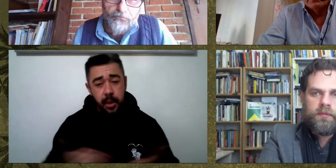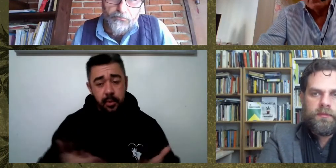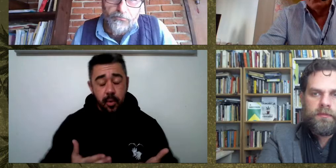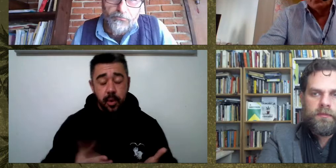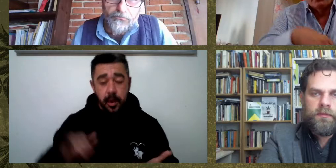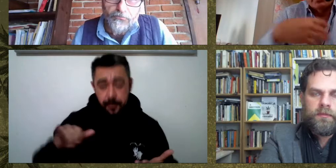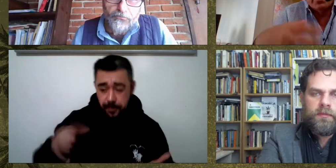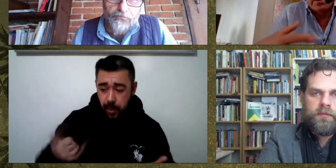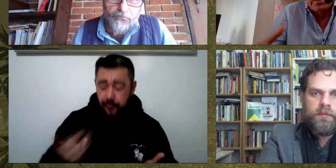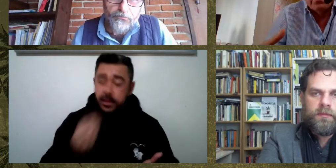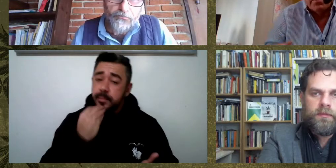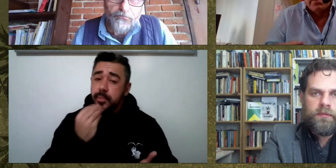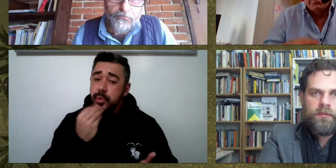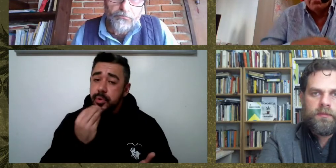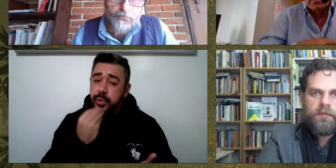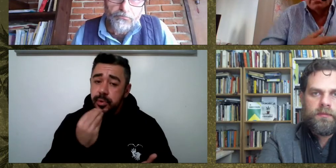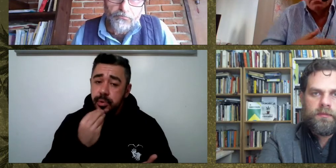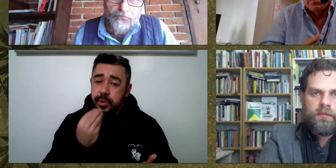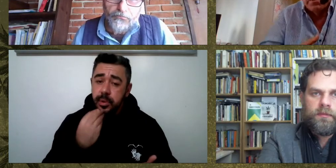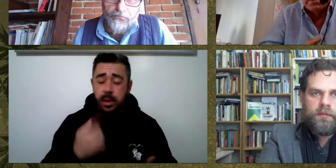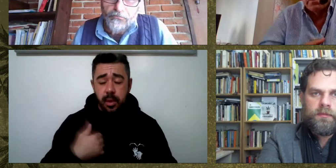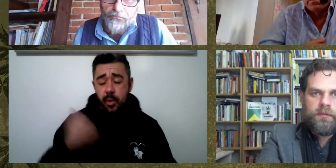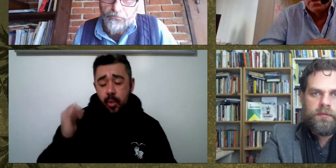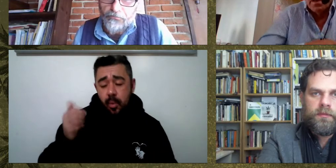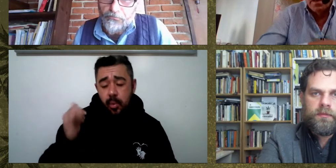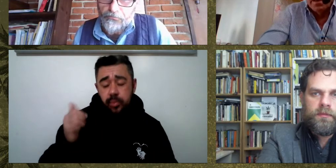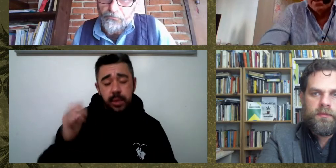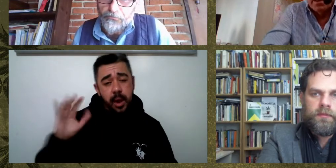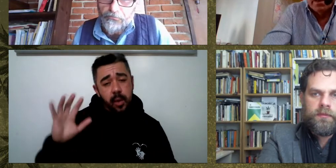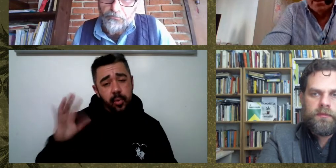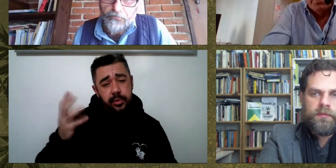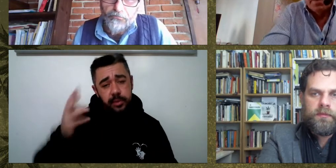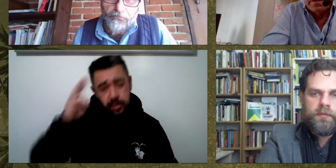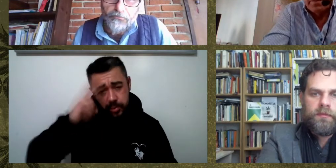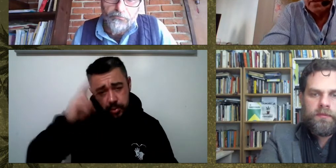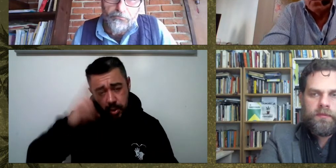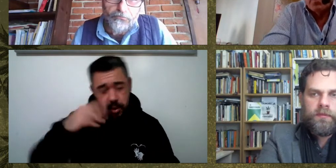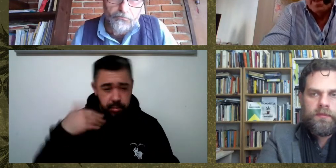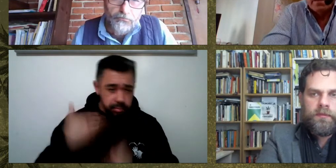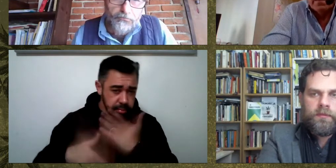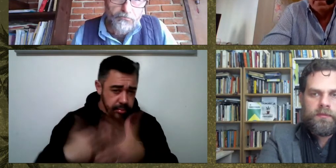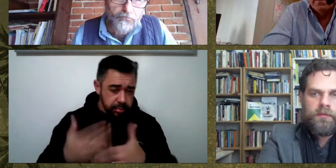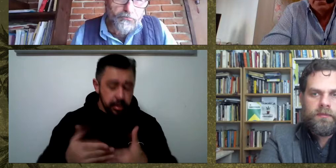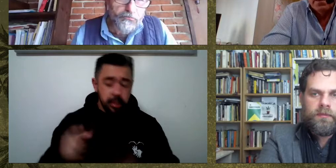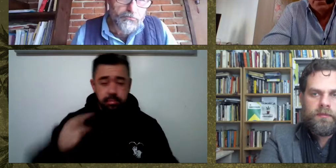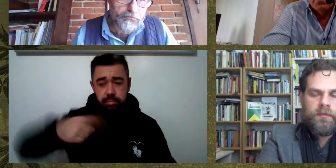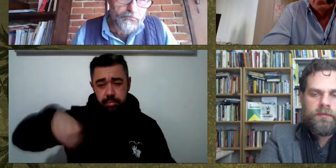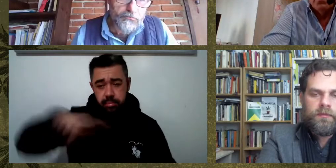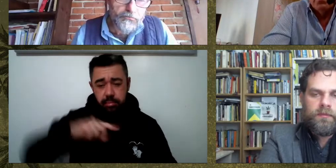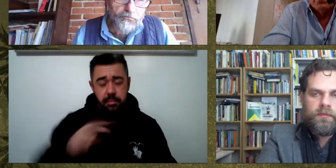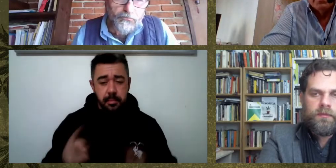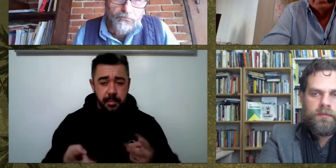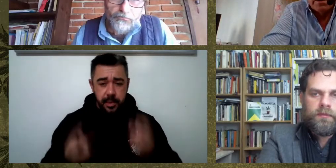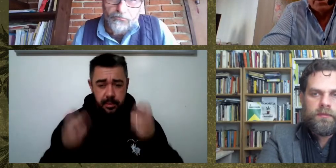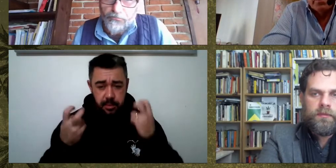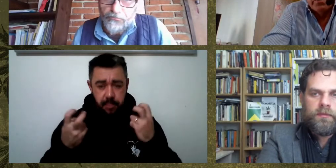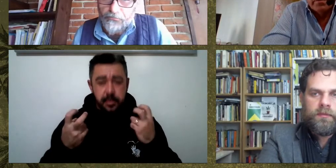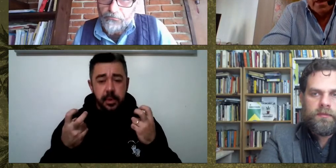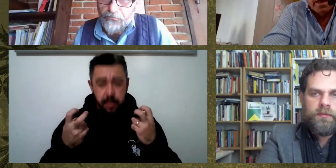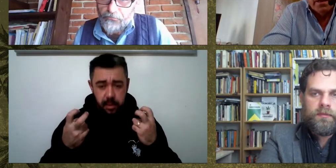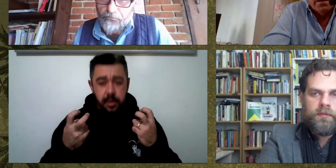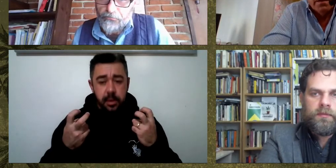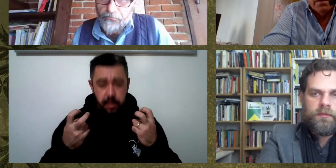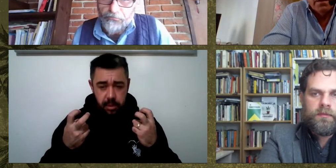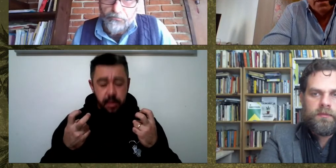para contar um pouco a história do que é que aconteceu e de perceber como é que, num